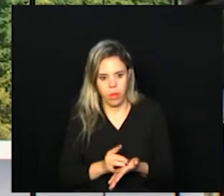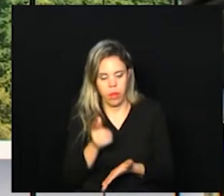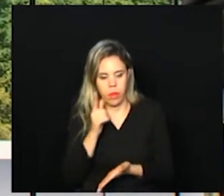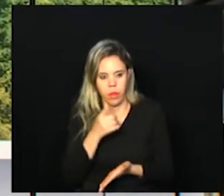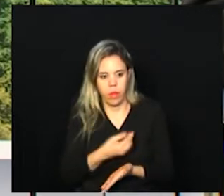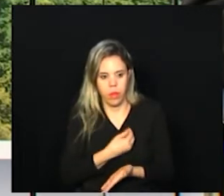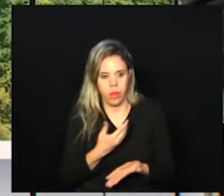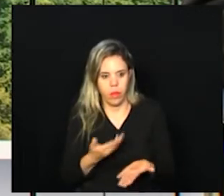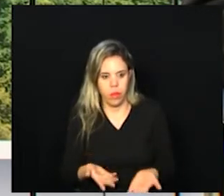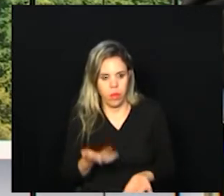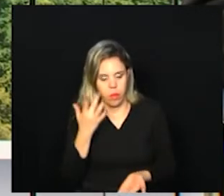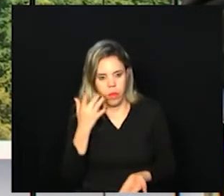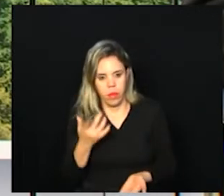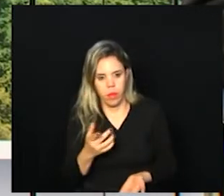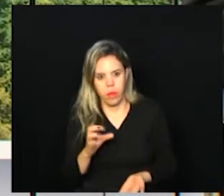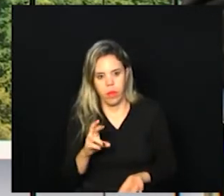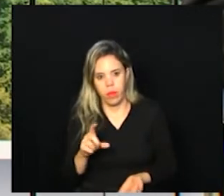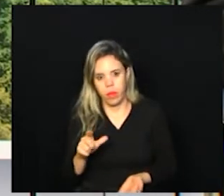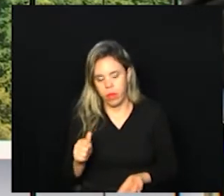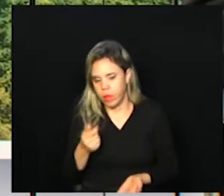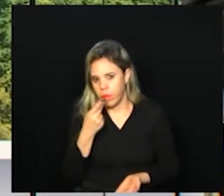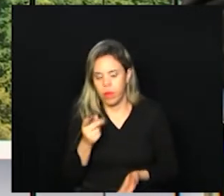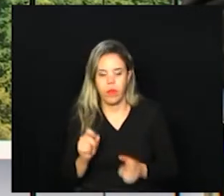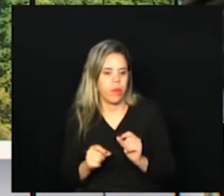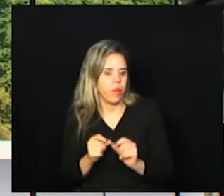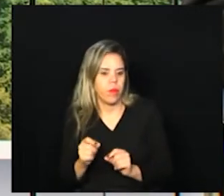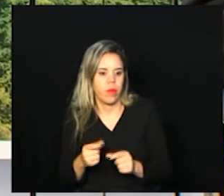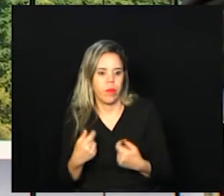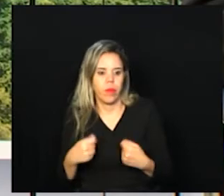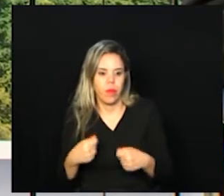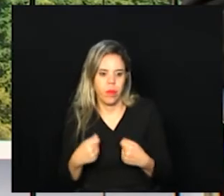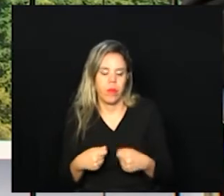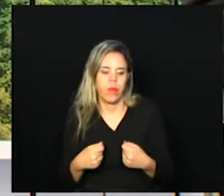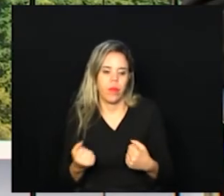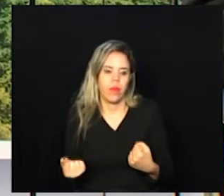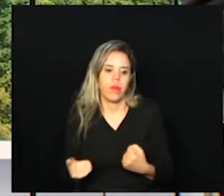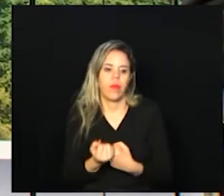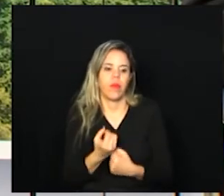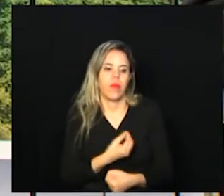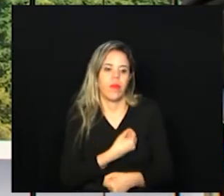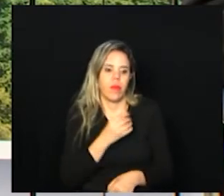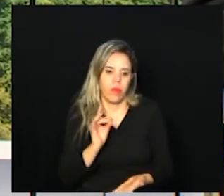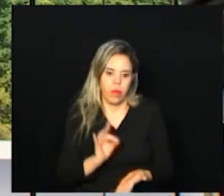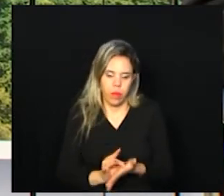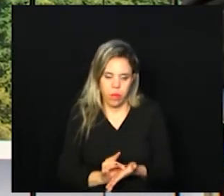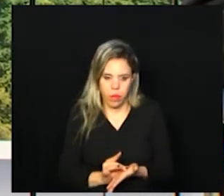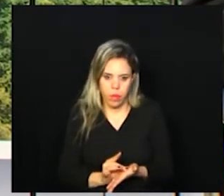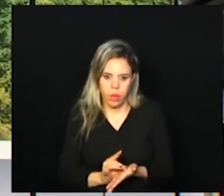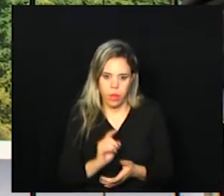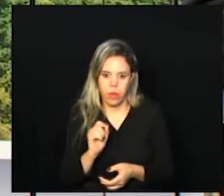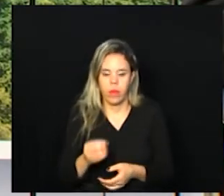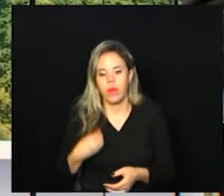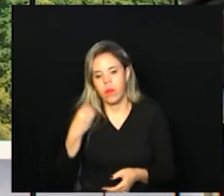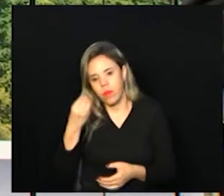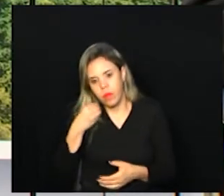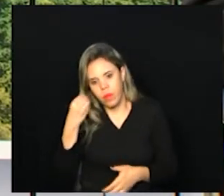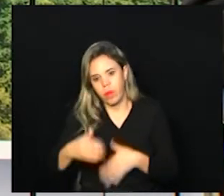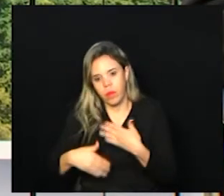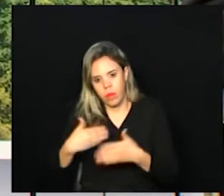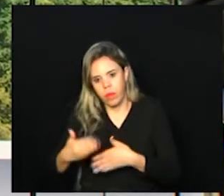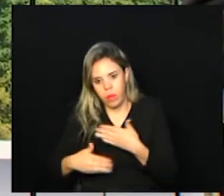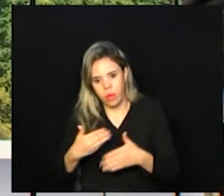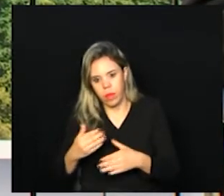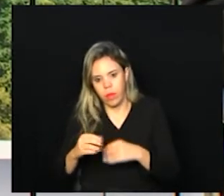vivas. Que eu acho que é isso que a Carla comentou. Elas precisam estar calcadas na vida real de quem vive cotidianamente,